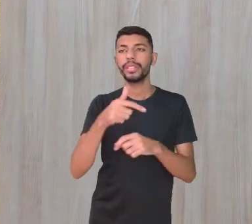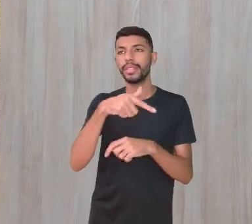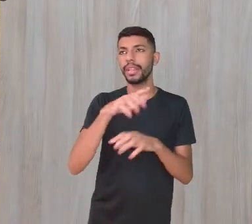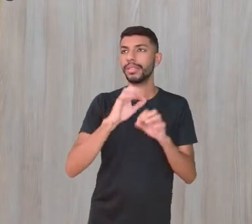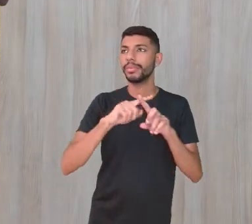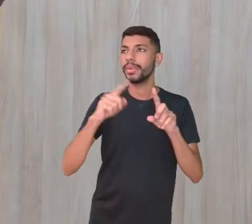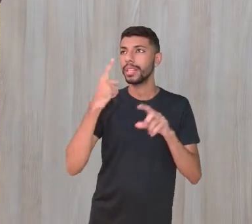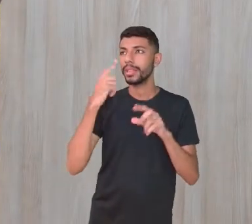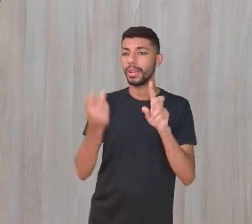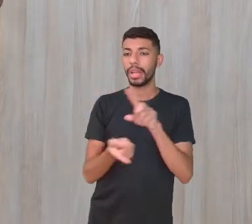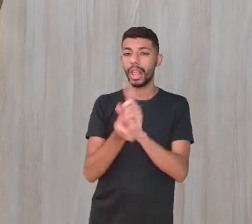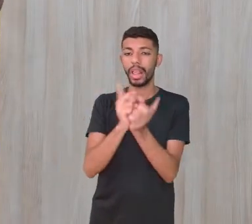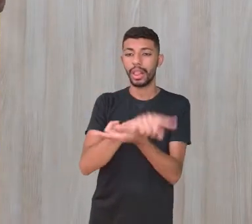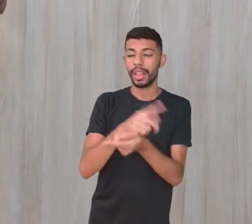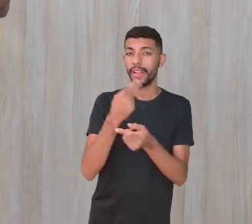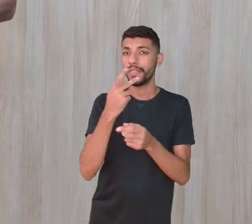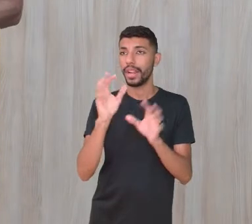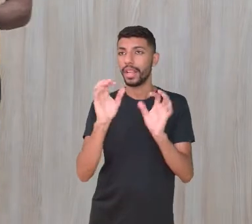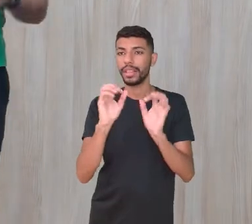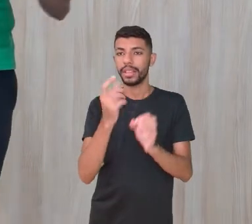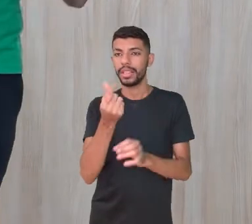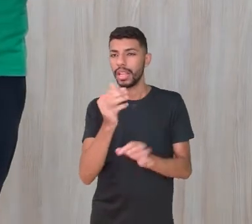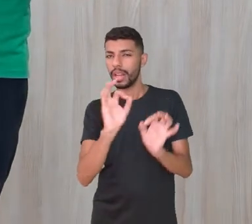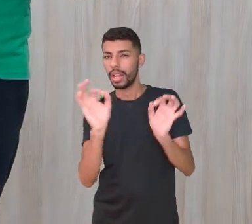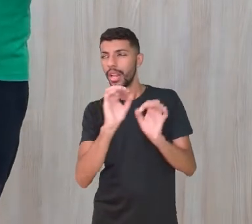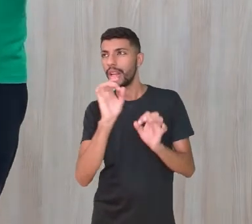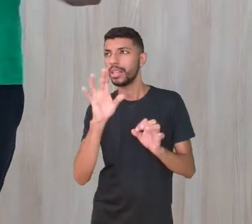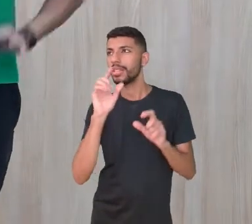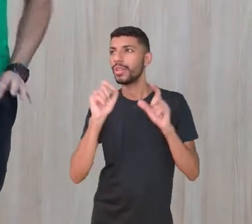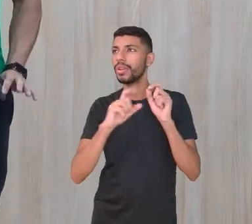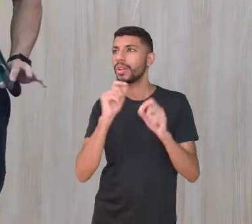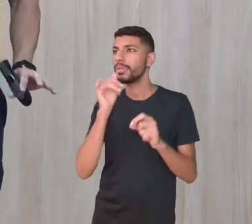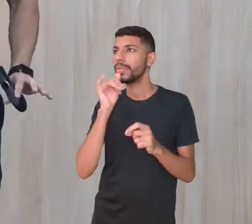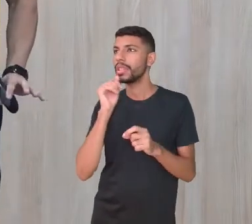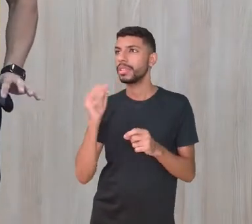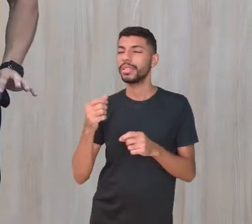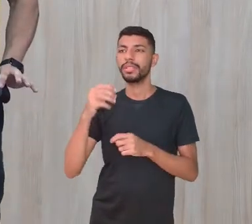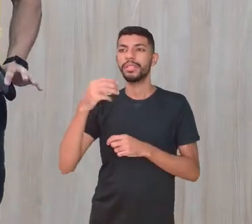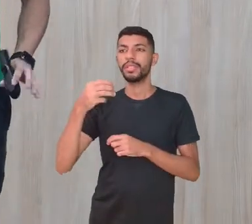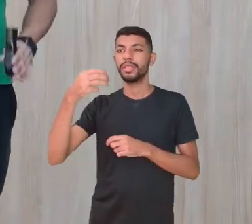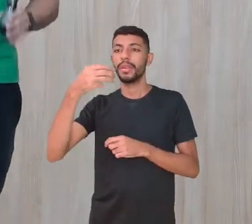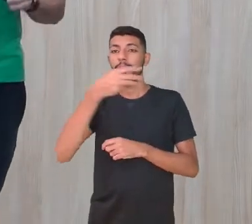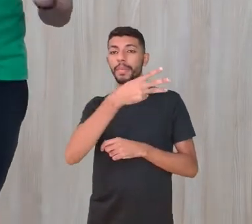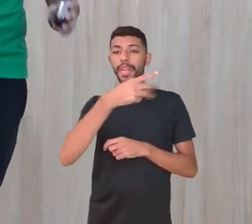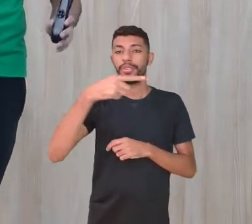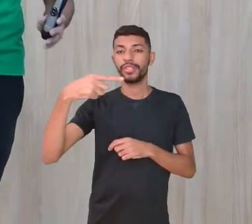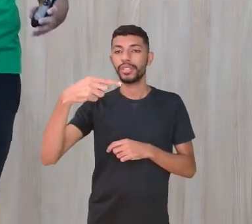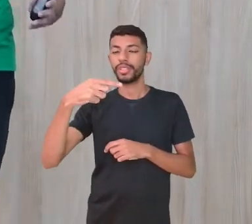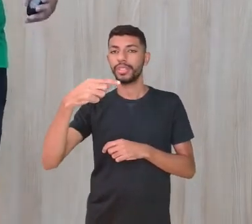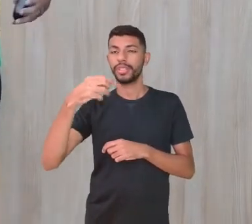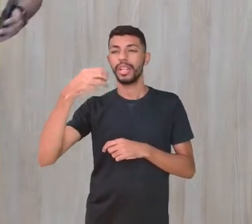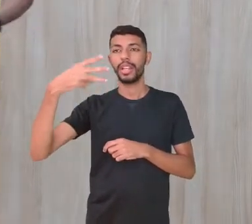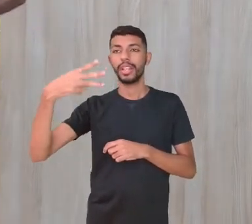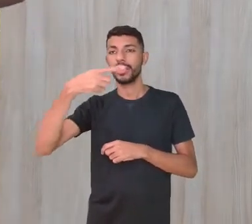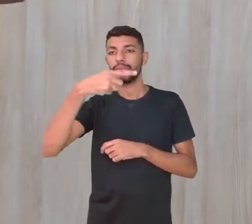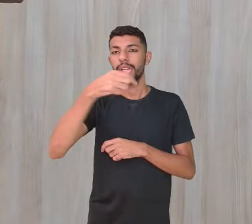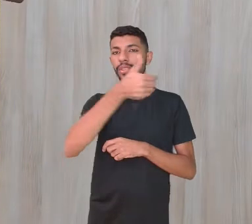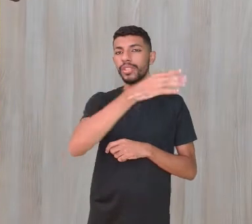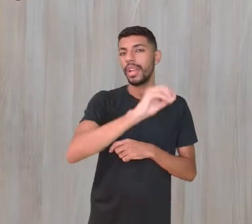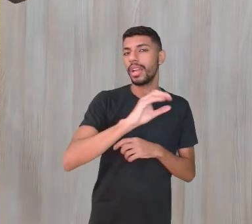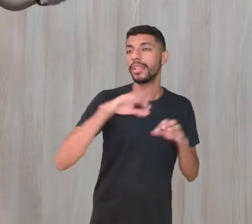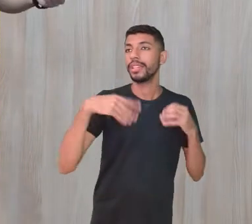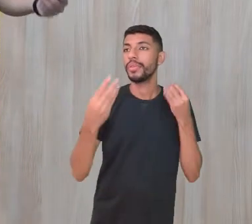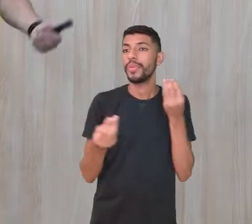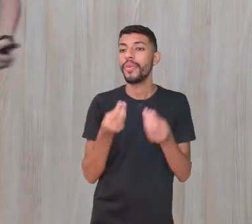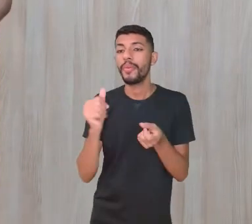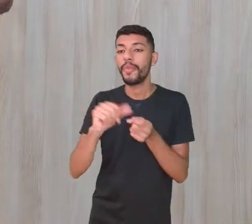ordem e não fala de dinheiro, né? Fala apenas menos 3 mais 10. Aí pronto. O que é que eu faço com esse